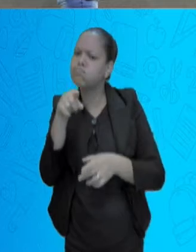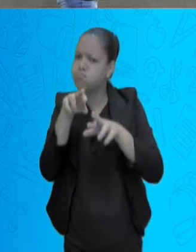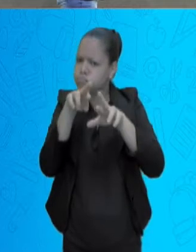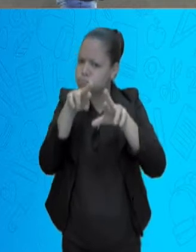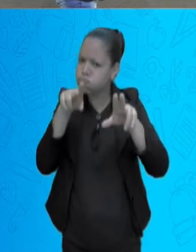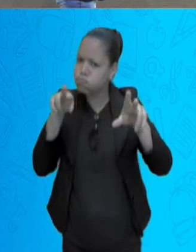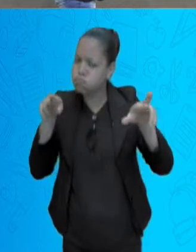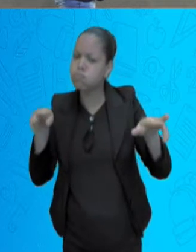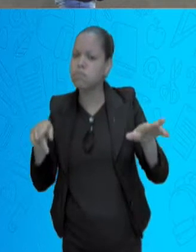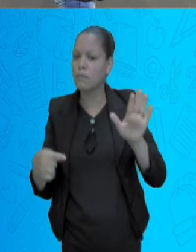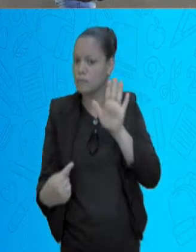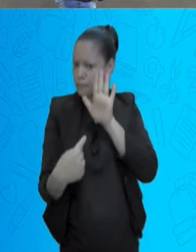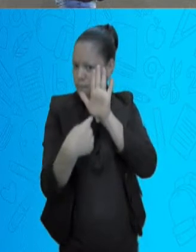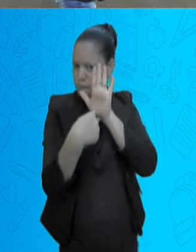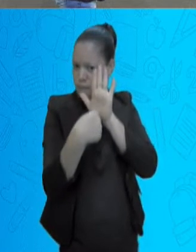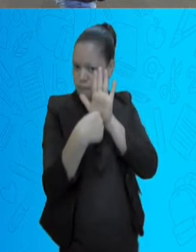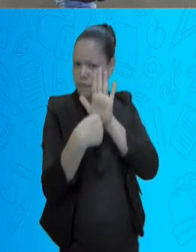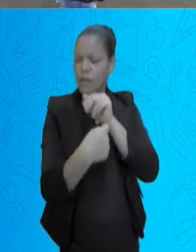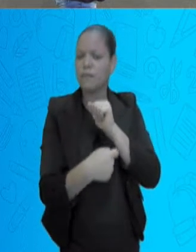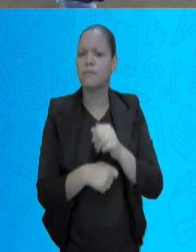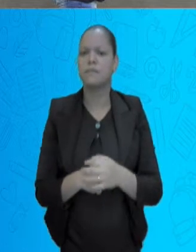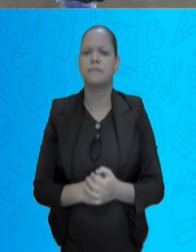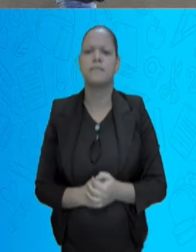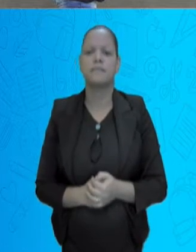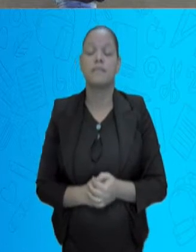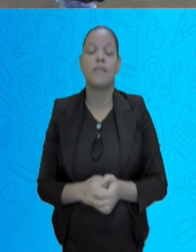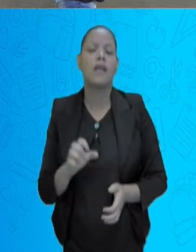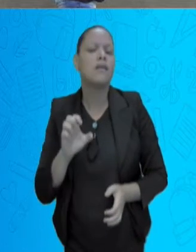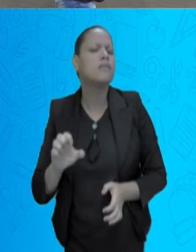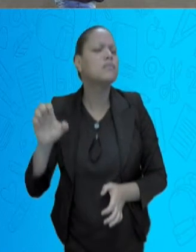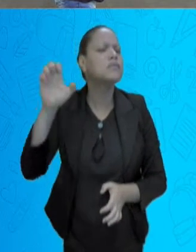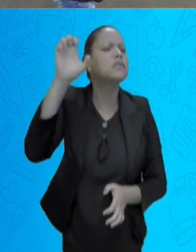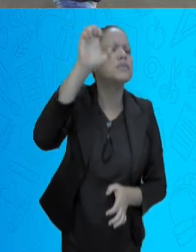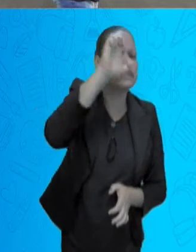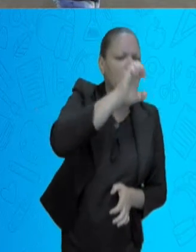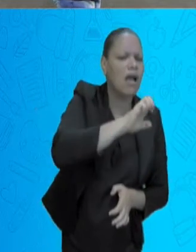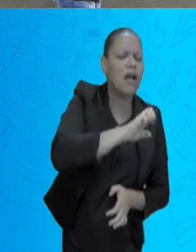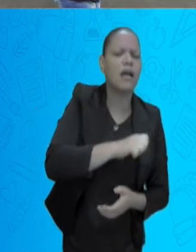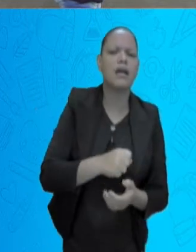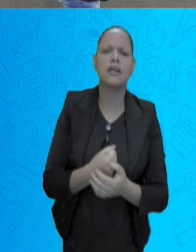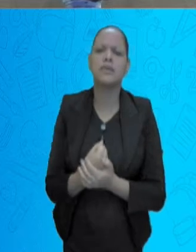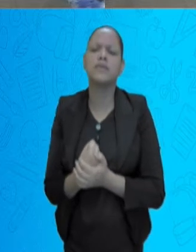estados atingidos foram de Santa Catarina